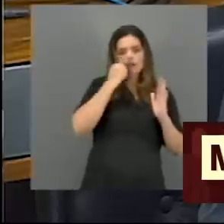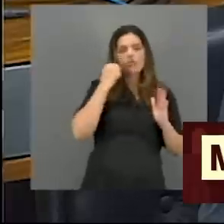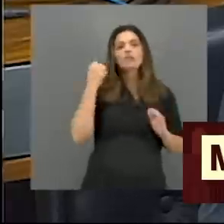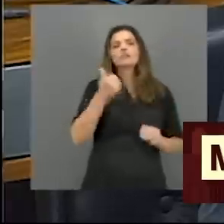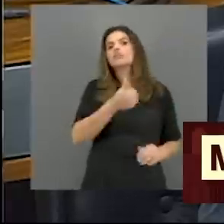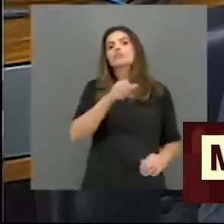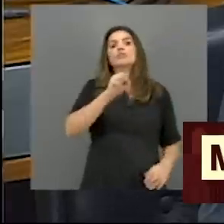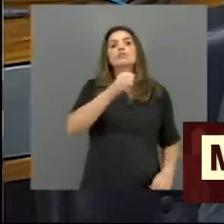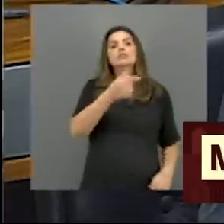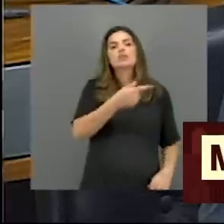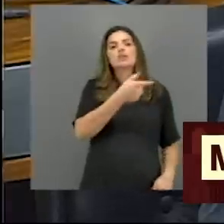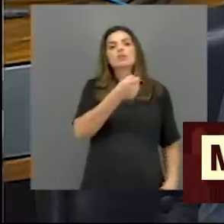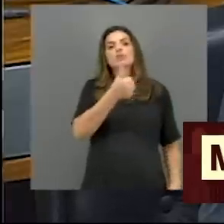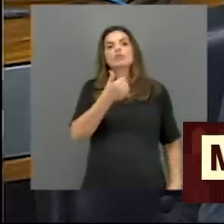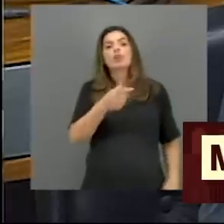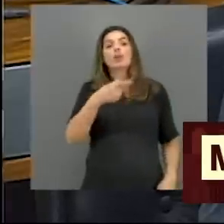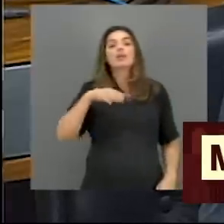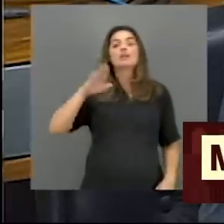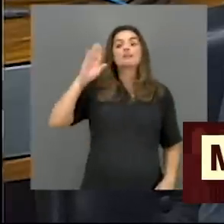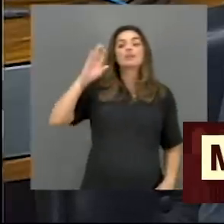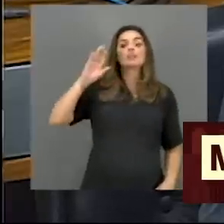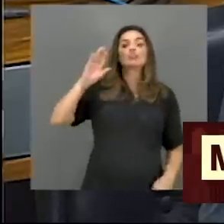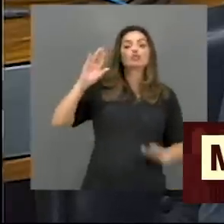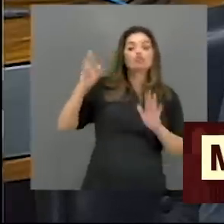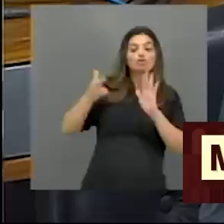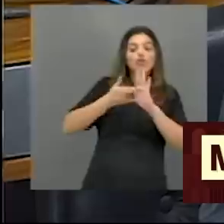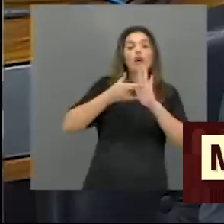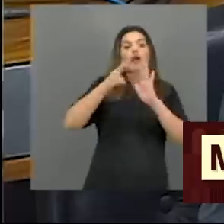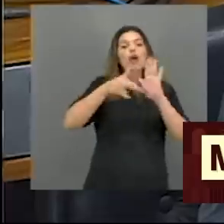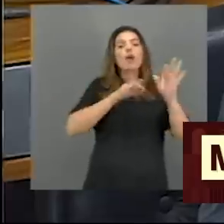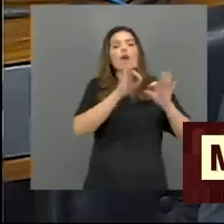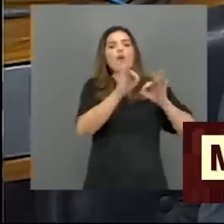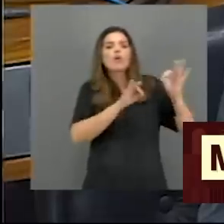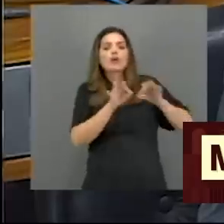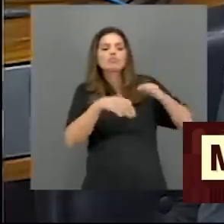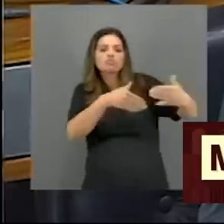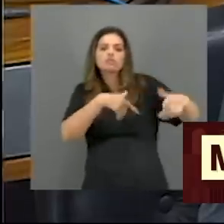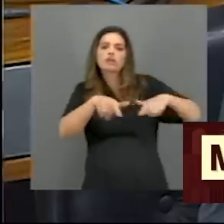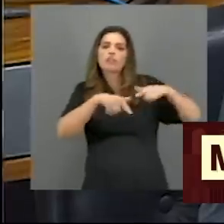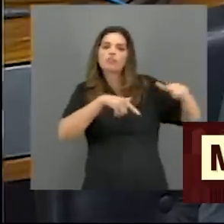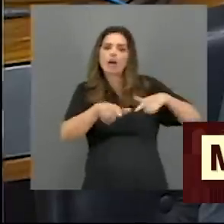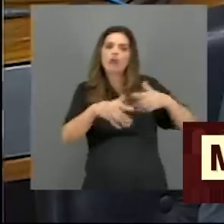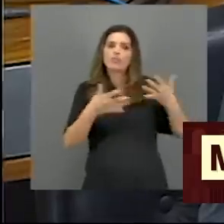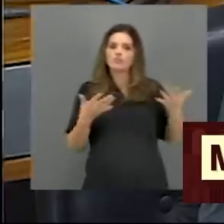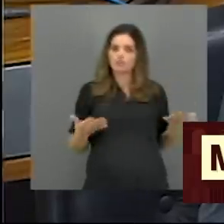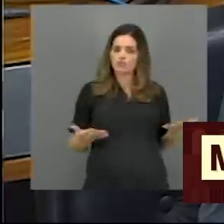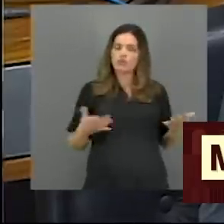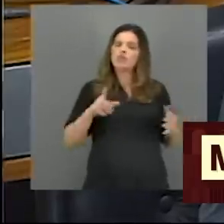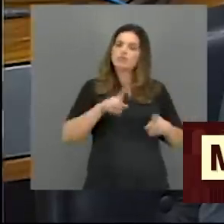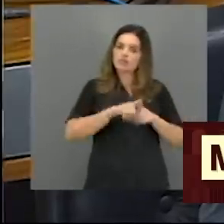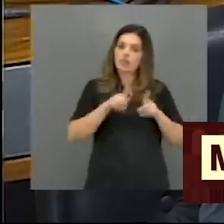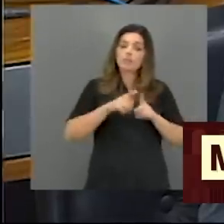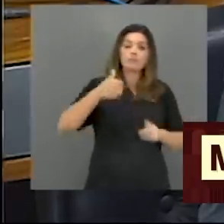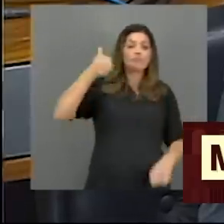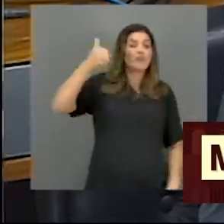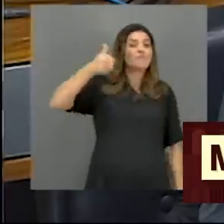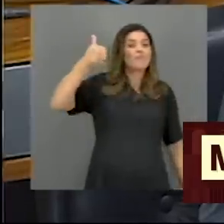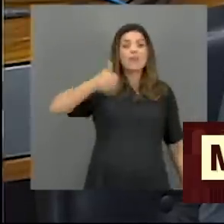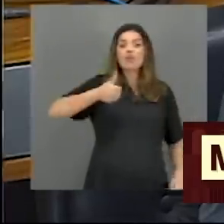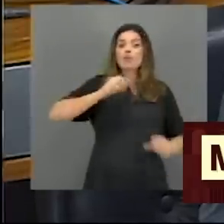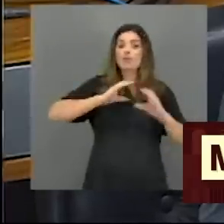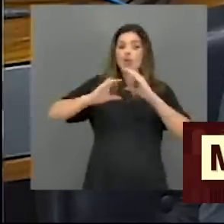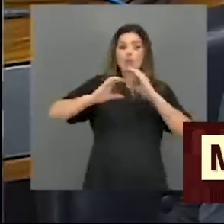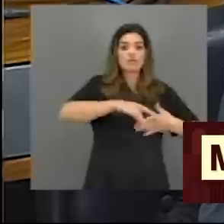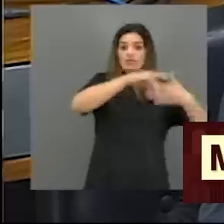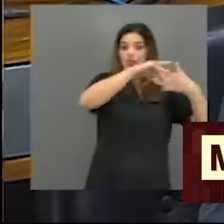187/2012, que estabelece que a questão de ordem tem como por objetivo a organização dos trabalhos da casa, tem precedência sobre a comunicação de liderança quanto ao